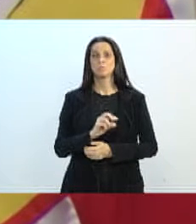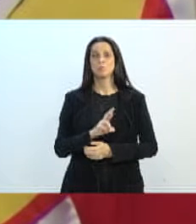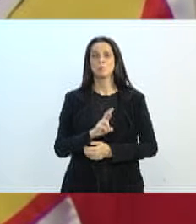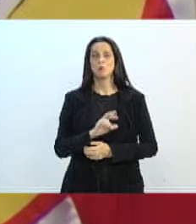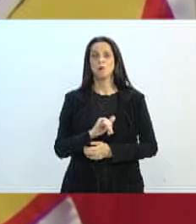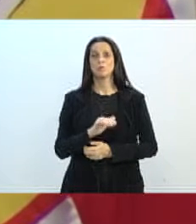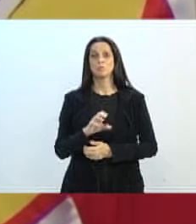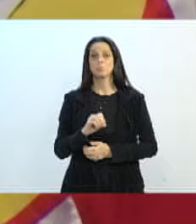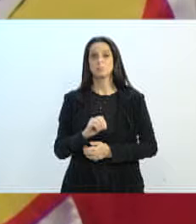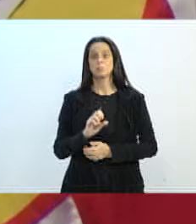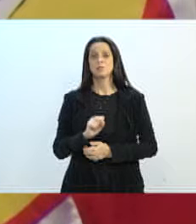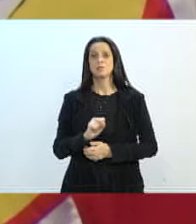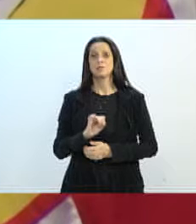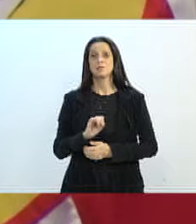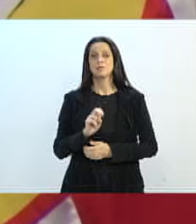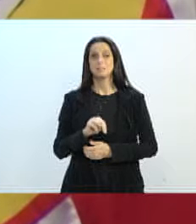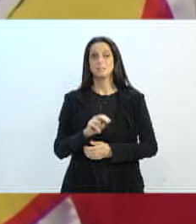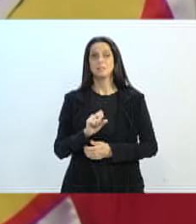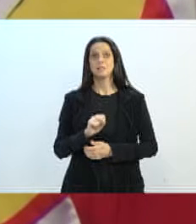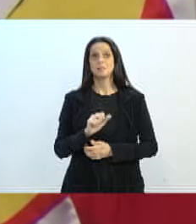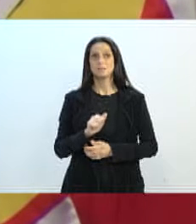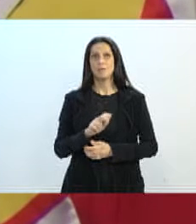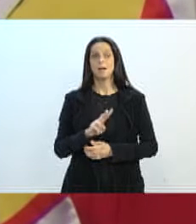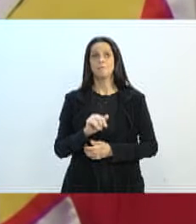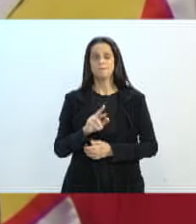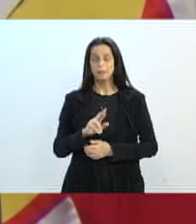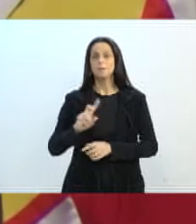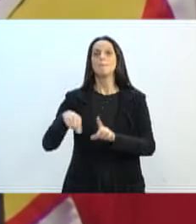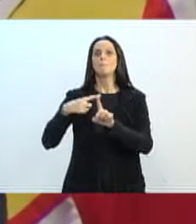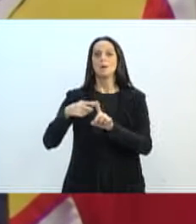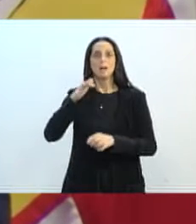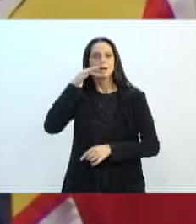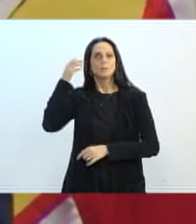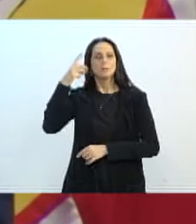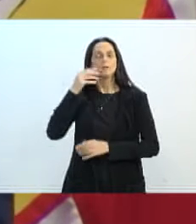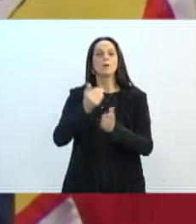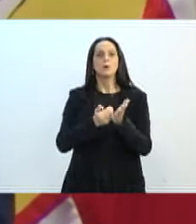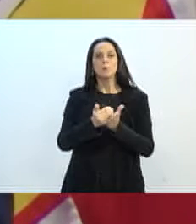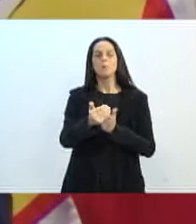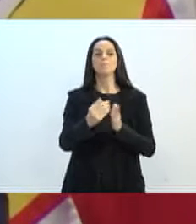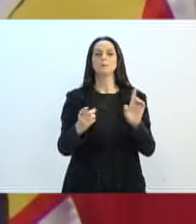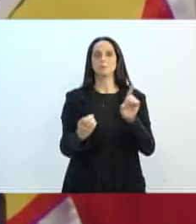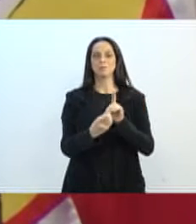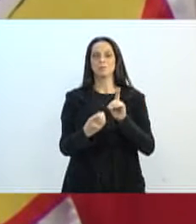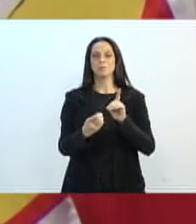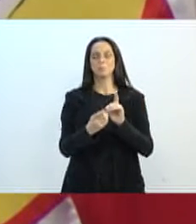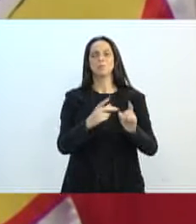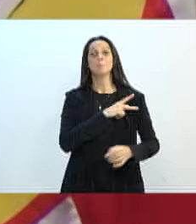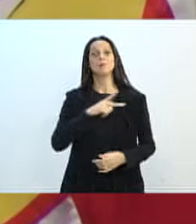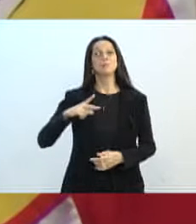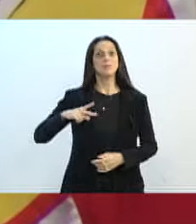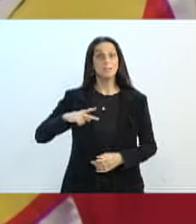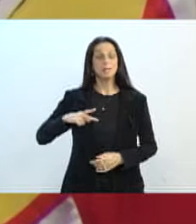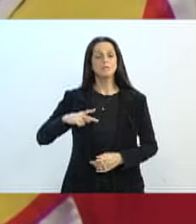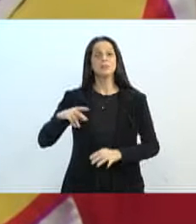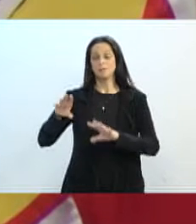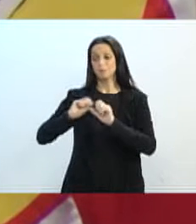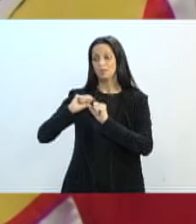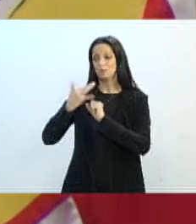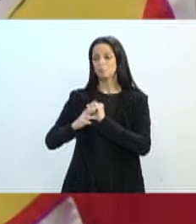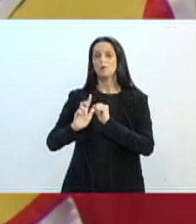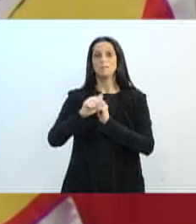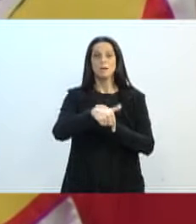CISANVI e, juntamente com a universidade, implanta e começa o atendimento dos pacientes com sequela